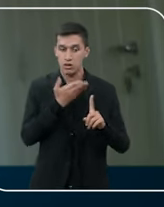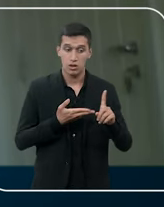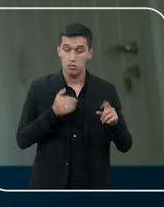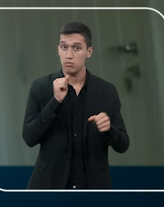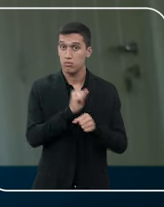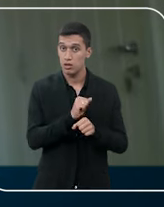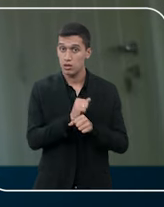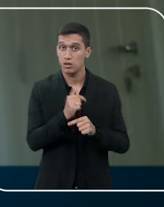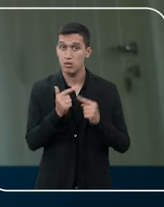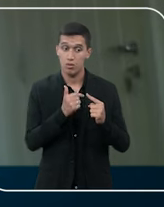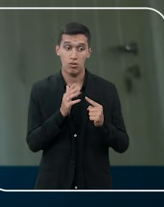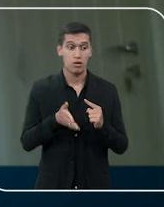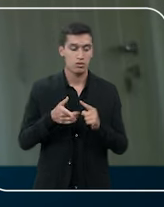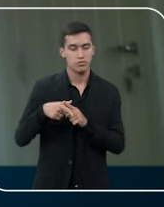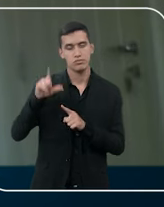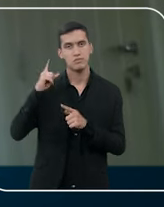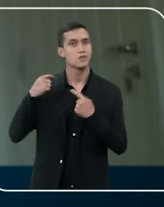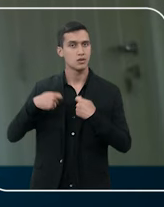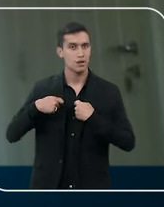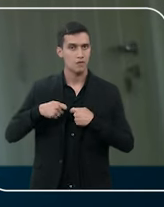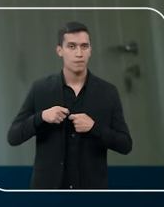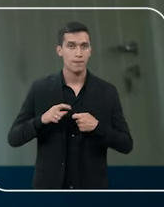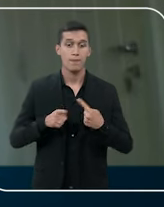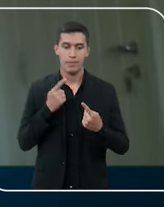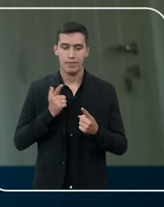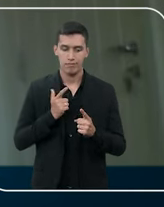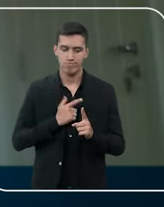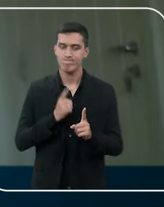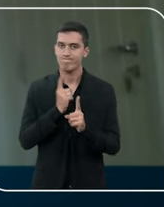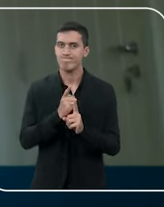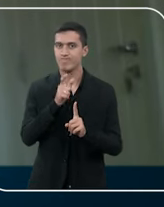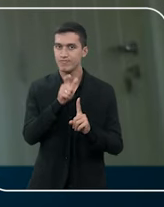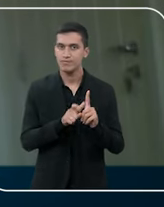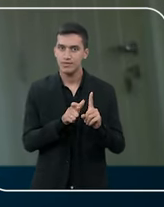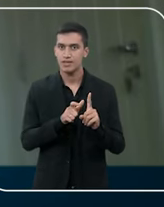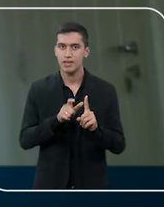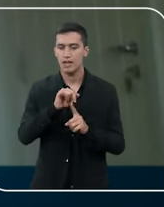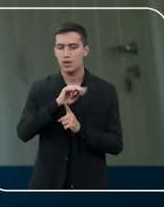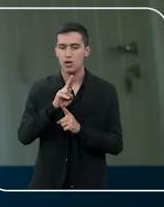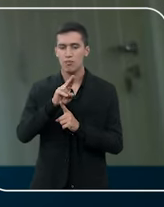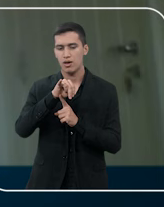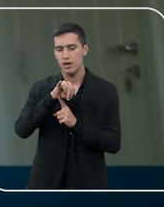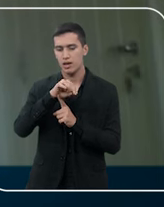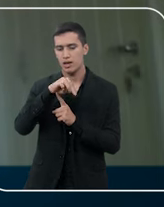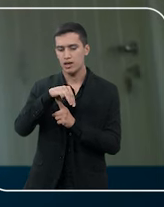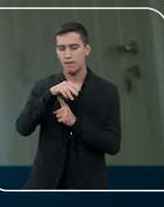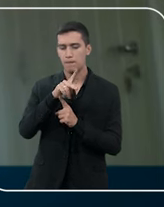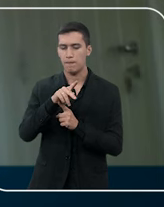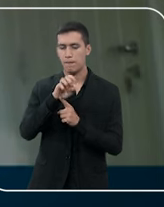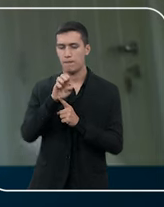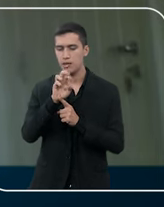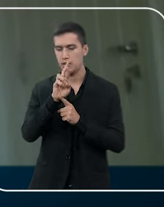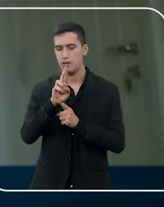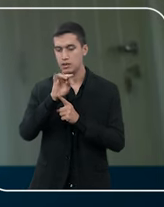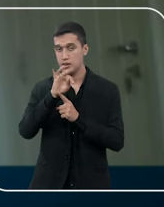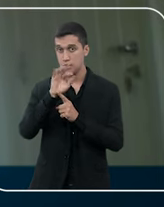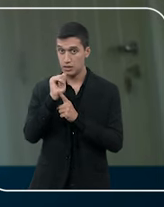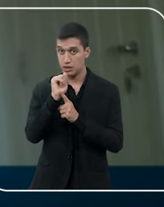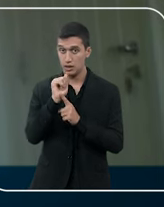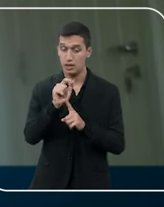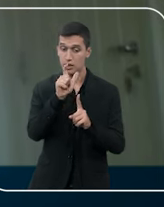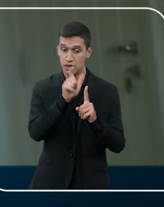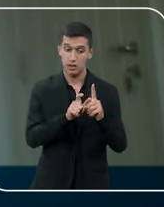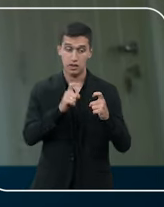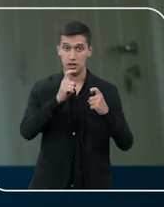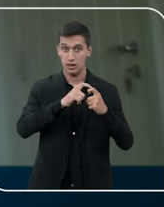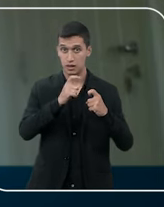fazer algo que deveria fazer. Quando temos uma conduta imperita, ocorre quando o médico, mesmo ele tendo toda